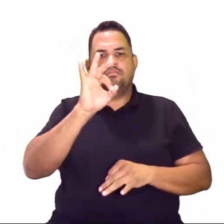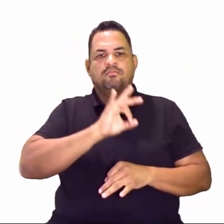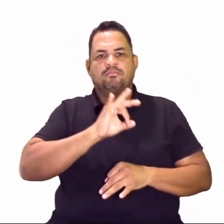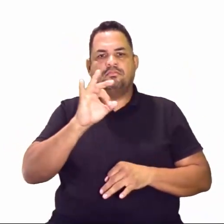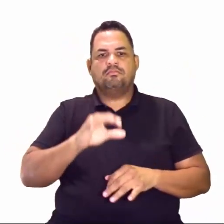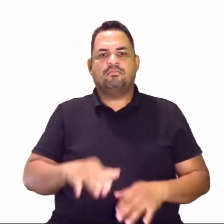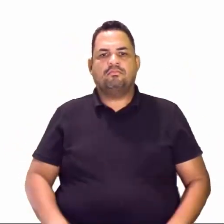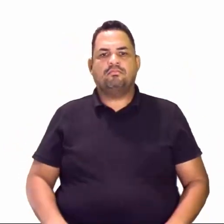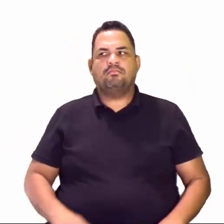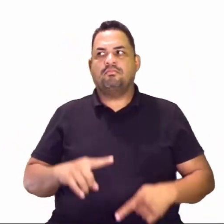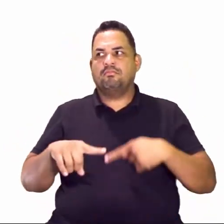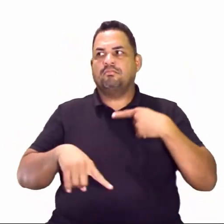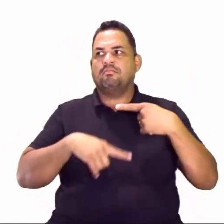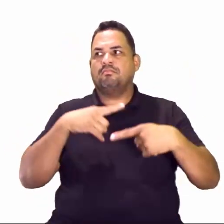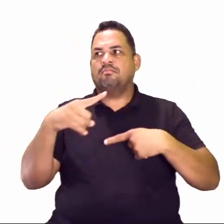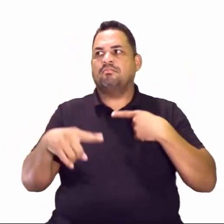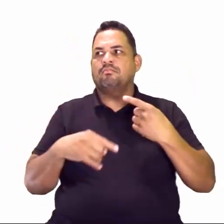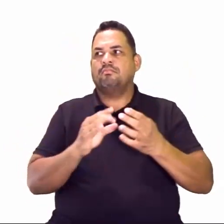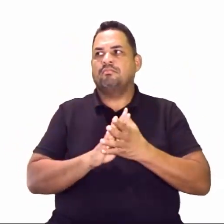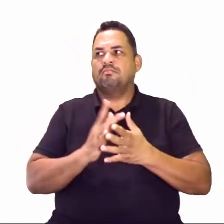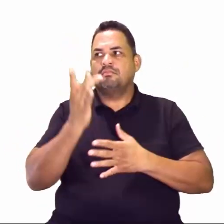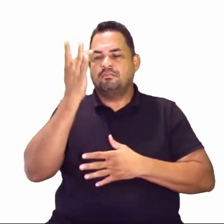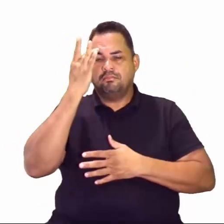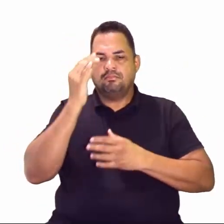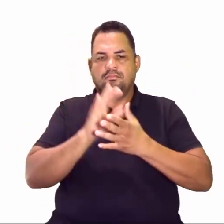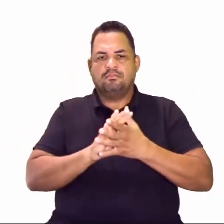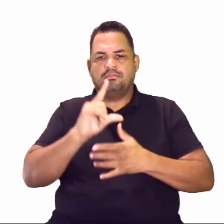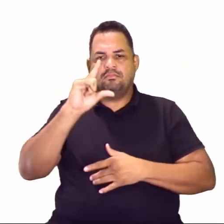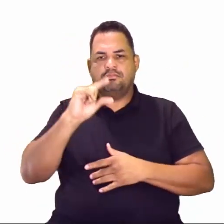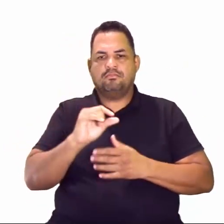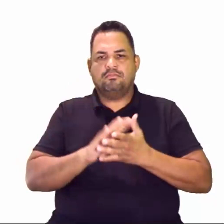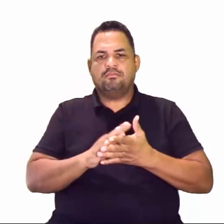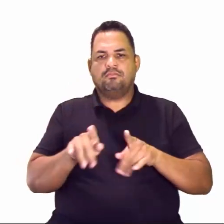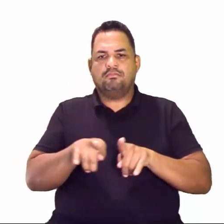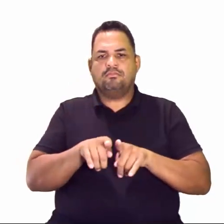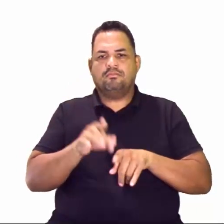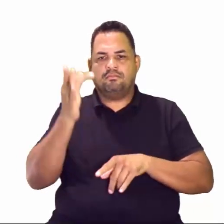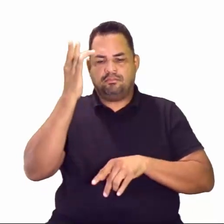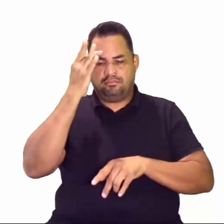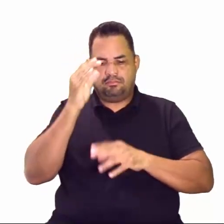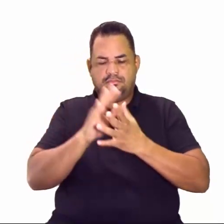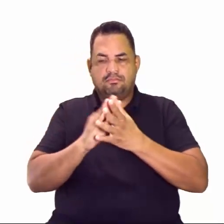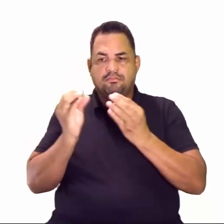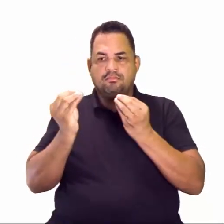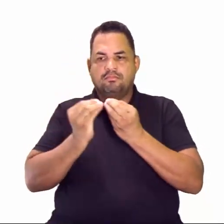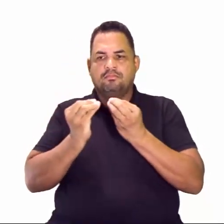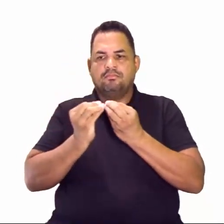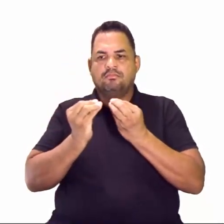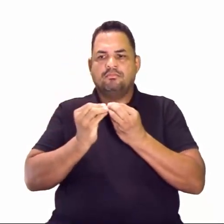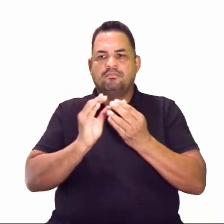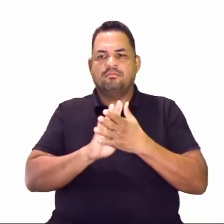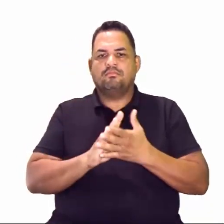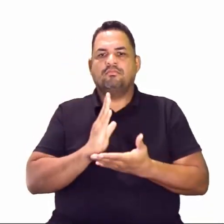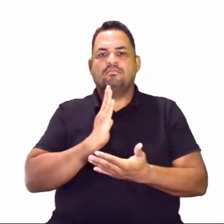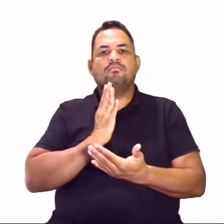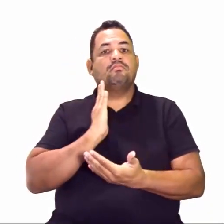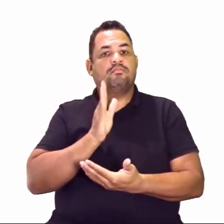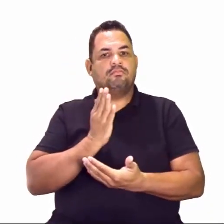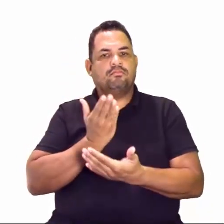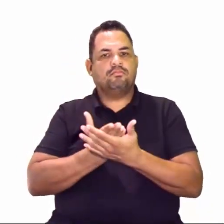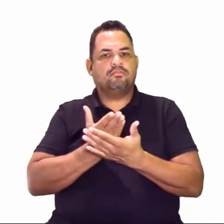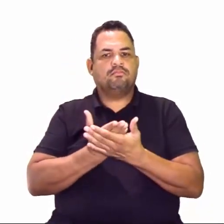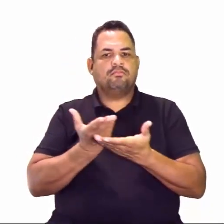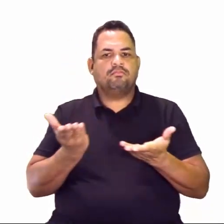percentual, depois a fórmula mínima e a fórmula molecular. Vocês viram durante as aulas